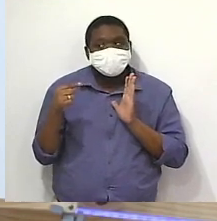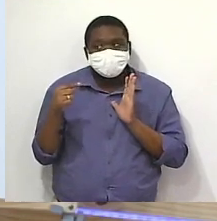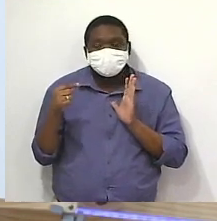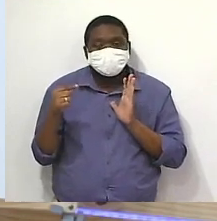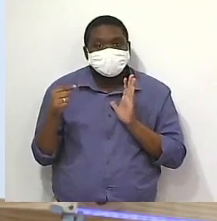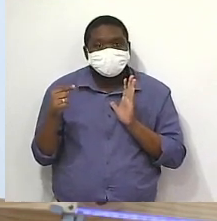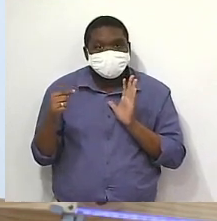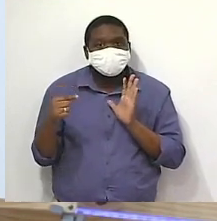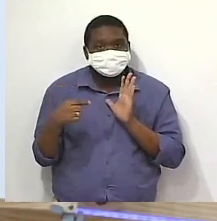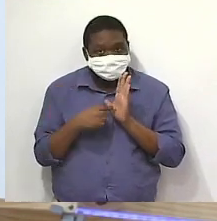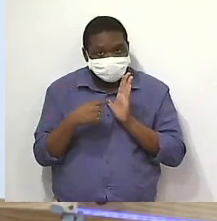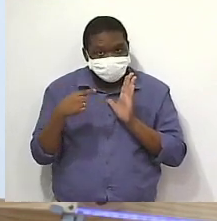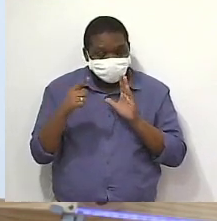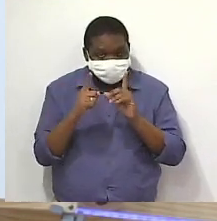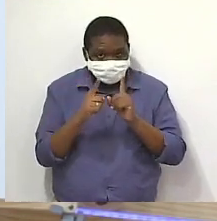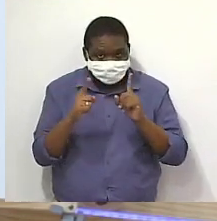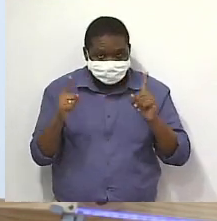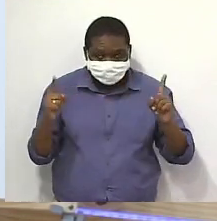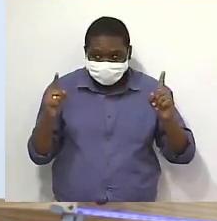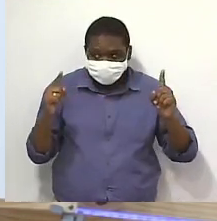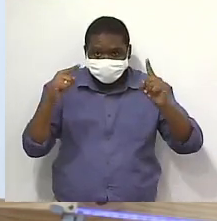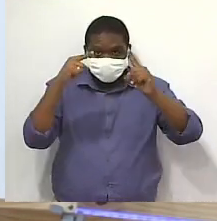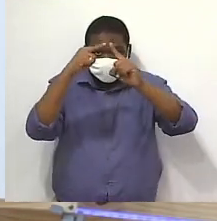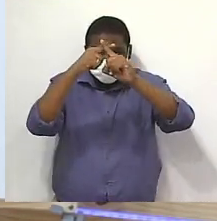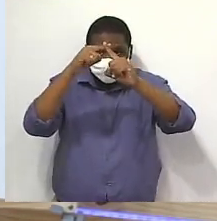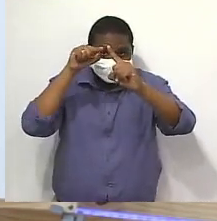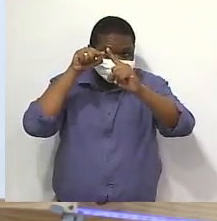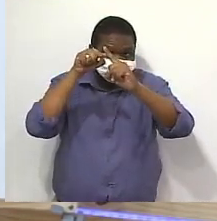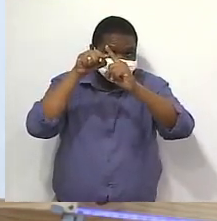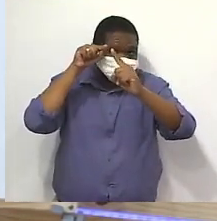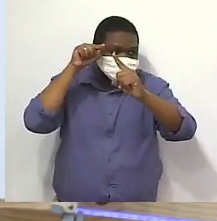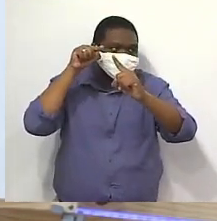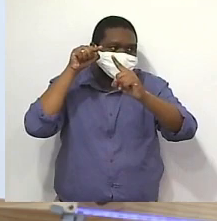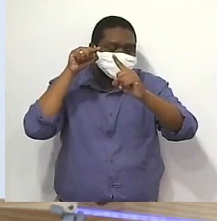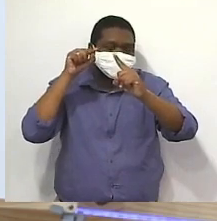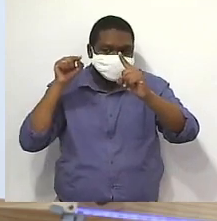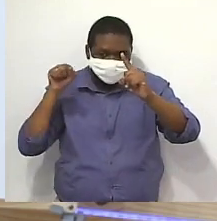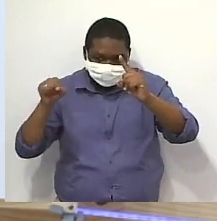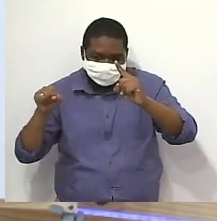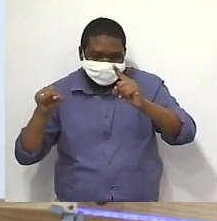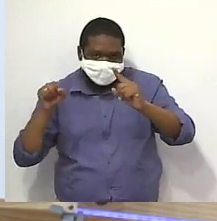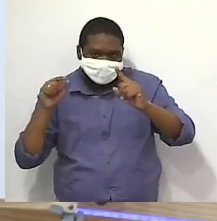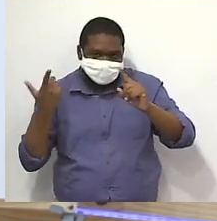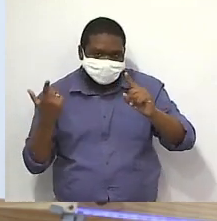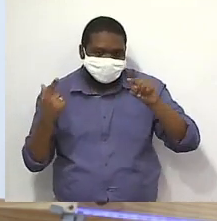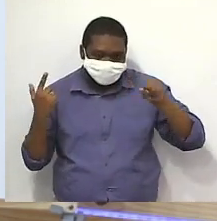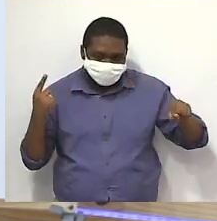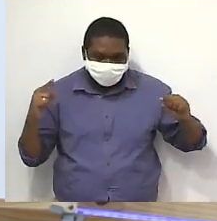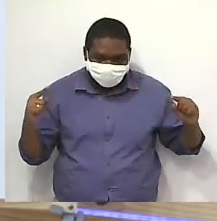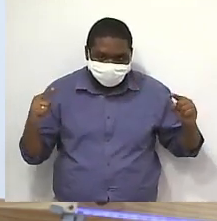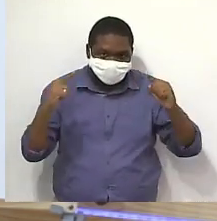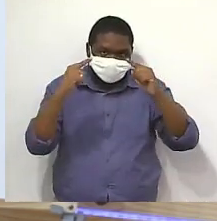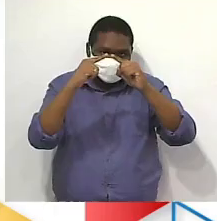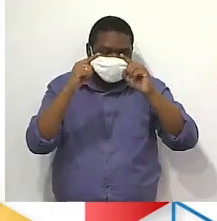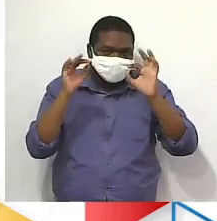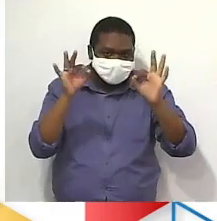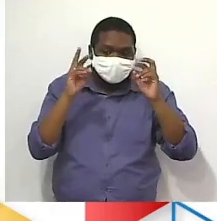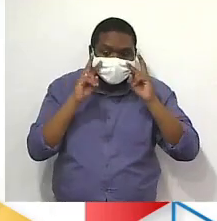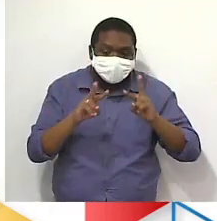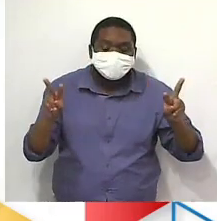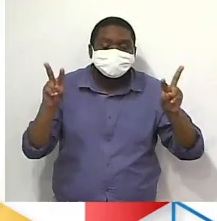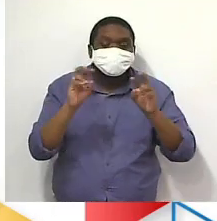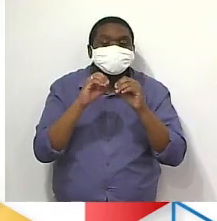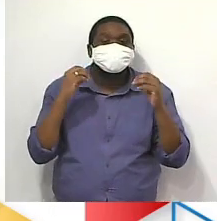partir desse ponto, a partir desse ponto, ok? Agora, volta no slide, vê como